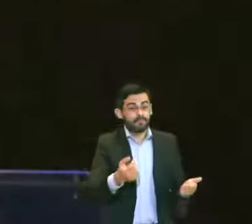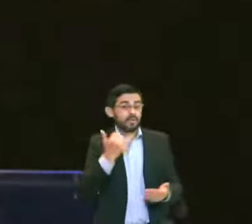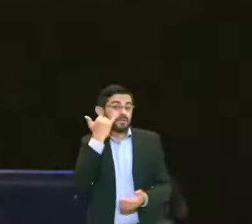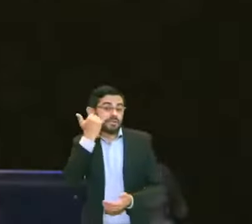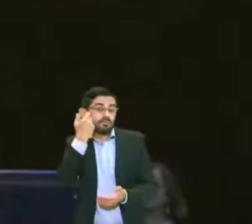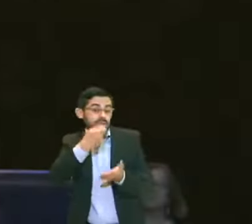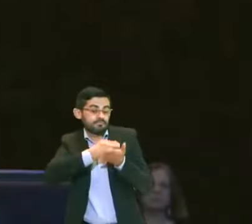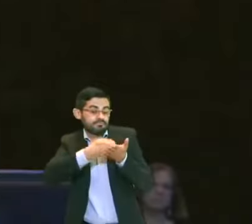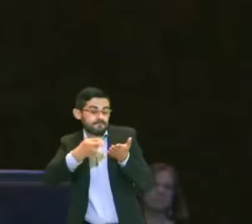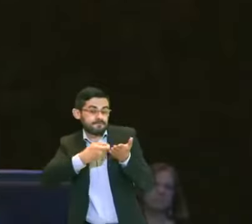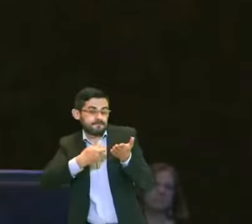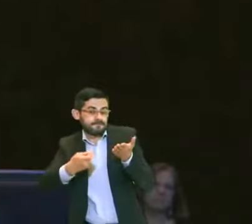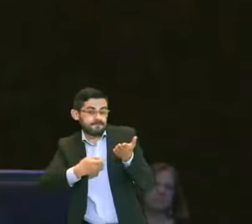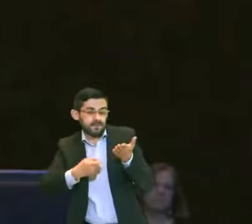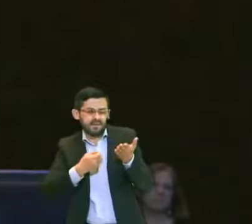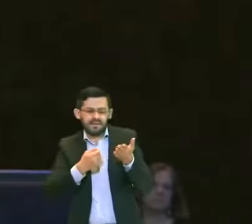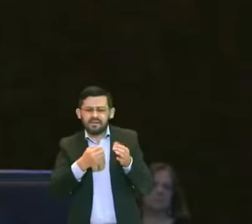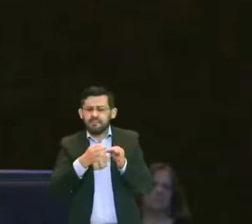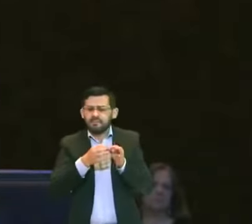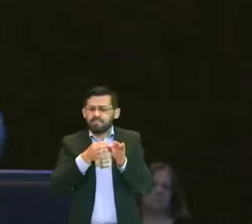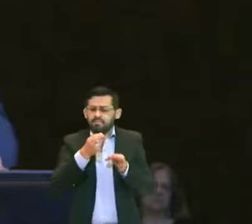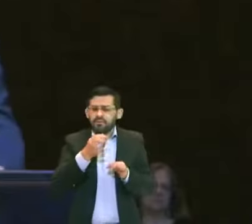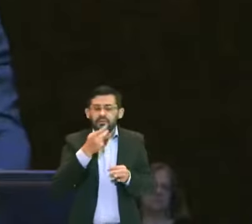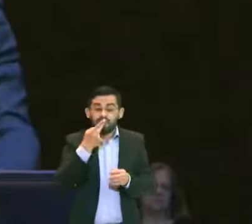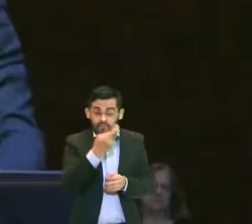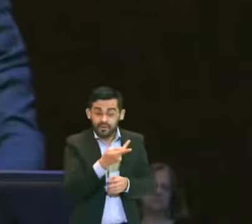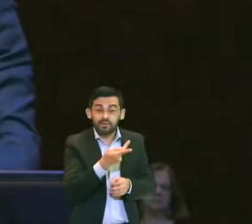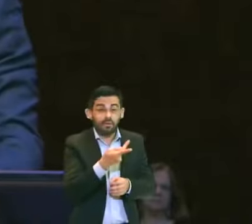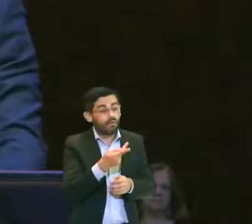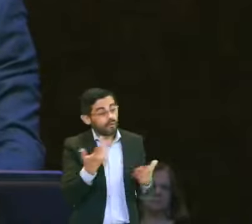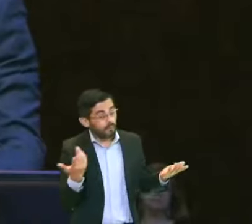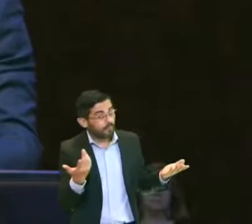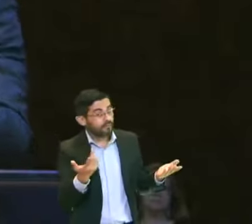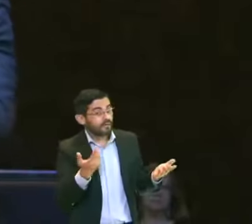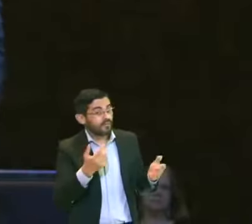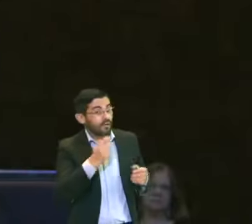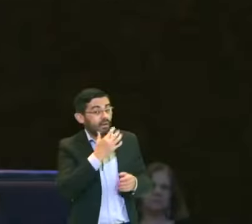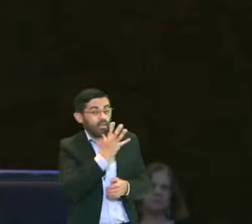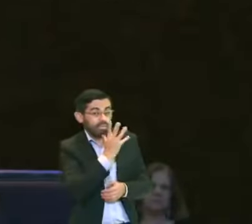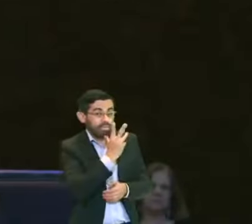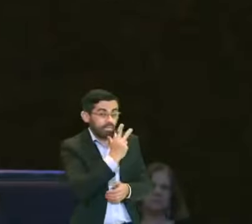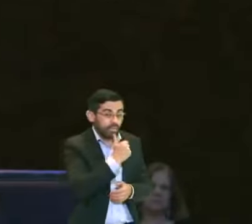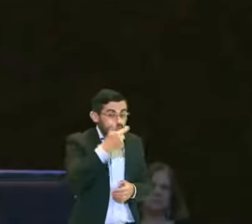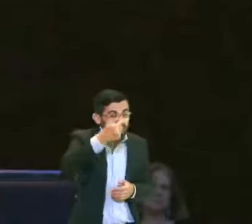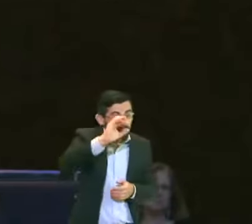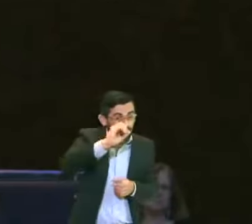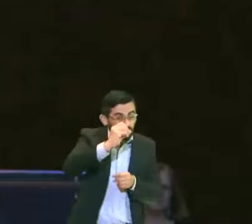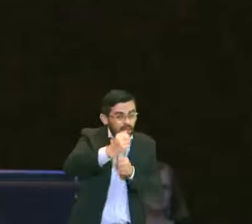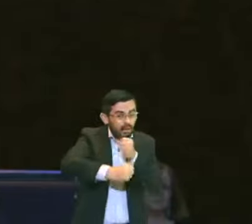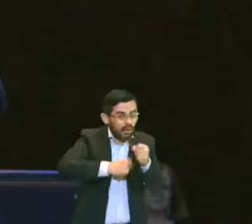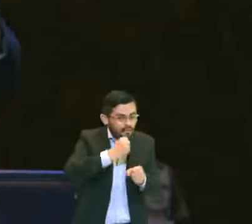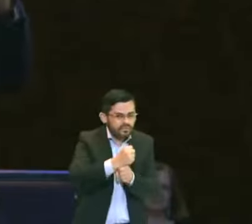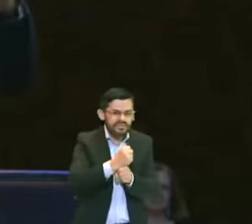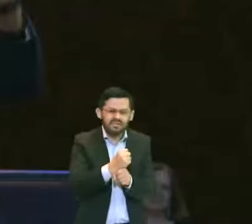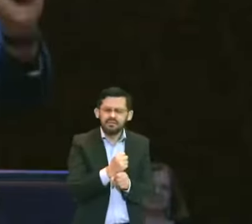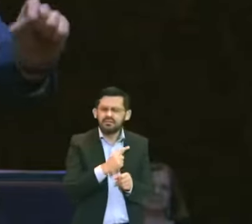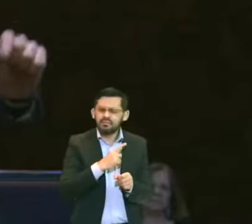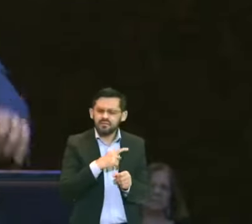carta. Se ler a carta toda, ele vai falar, ó, vai demorar 70 anos. E ele vai deixar uma série de